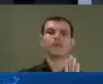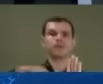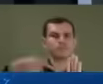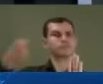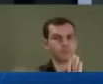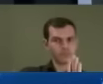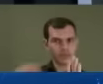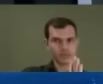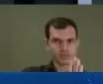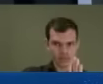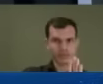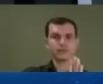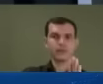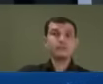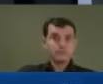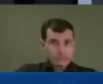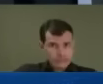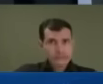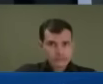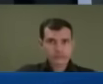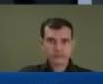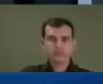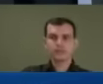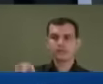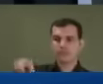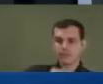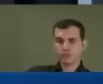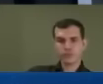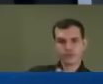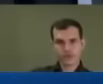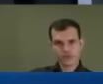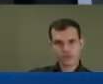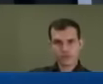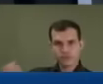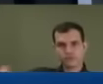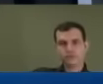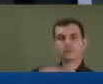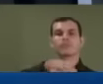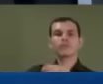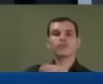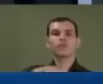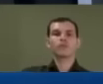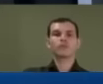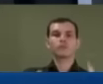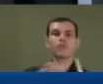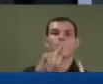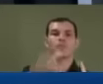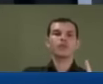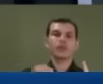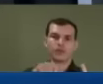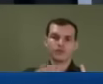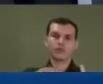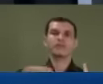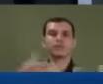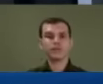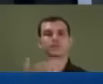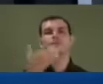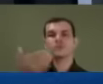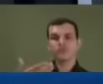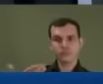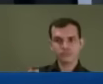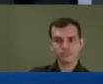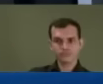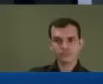necessita, manifestando interesse em passar esses servidores para o quadro da União e pedindo um parecer favorável para isso.